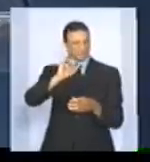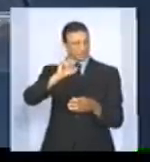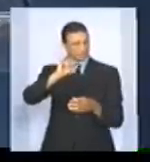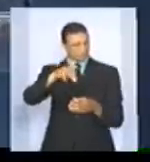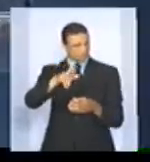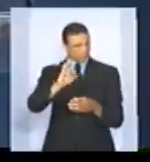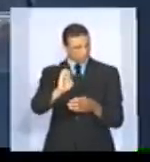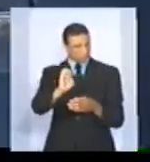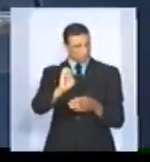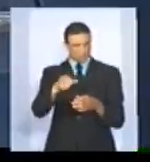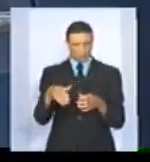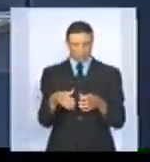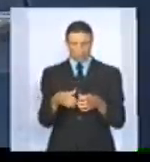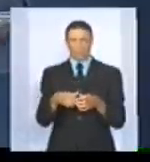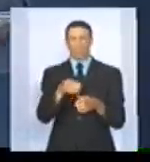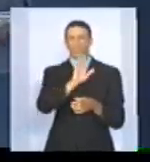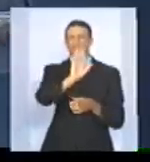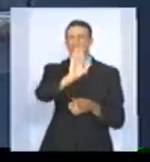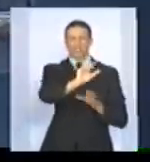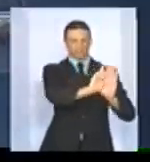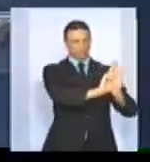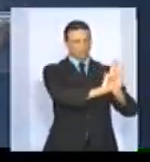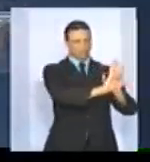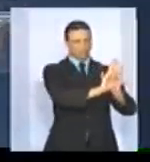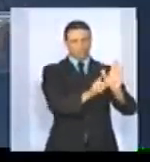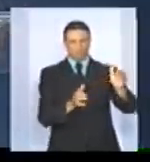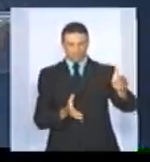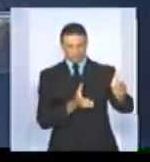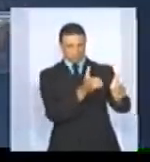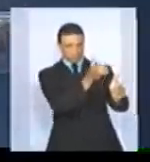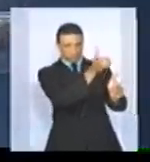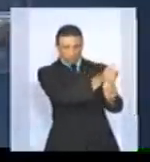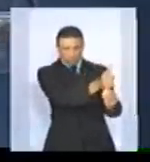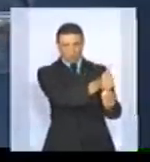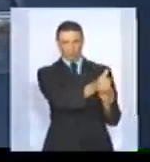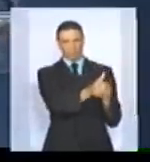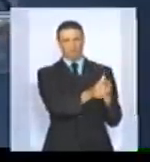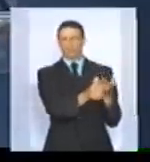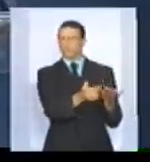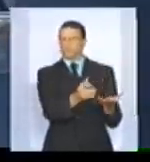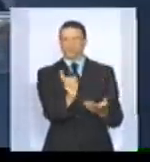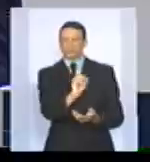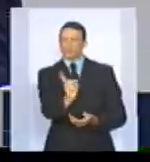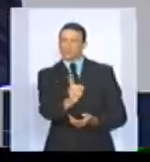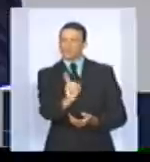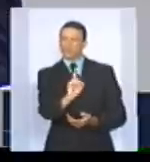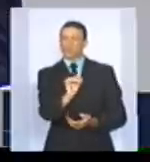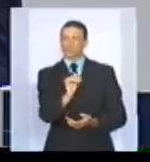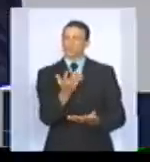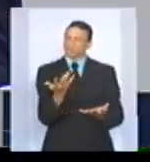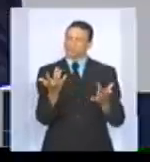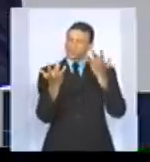a lei praticamente substitui a relação capital-trabalho, pois passa a ser,